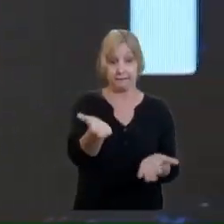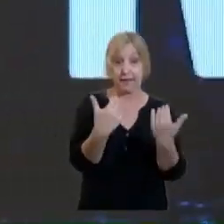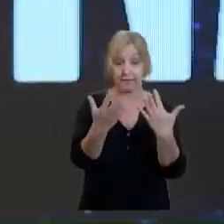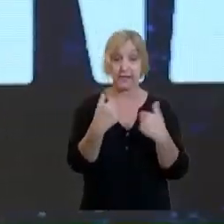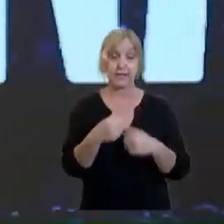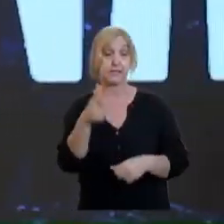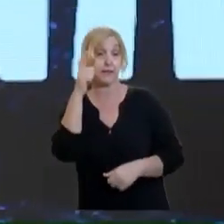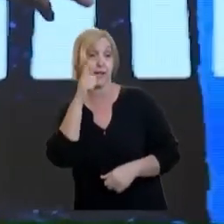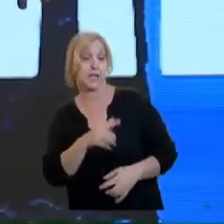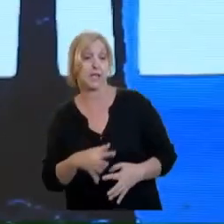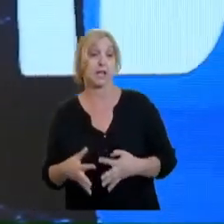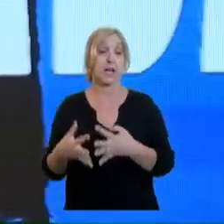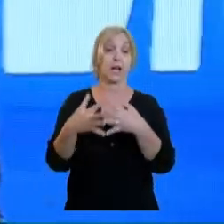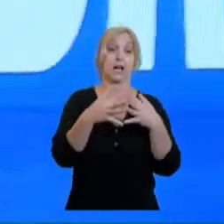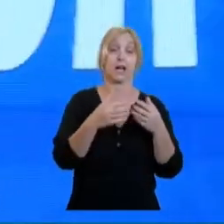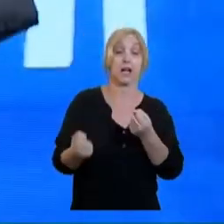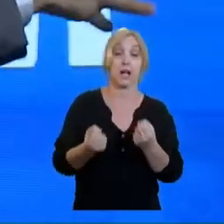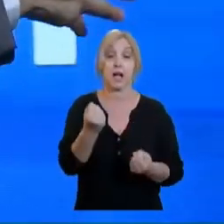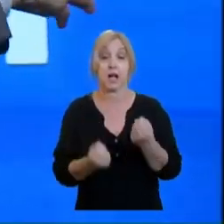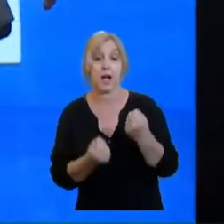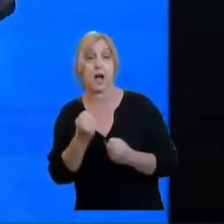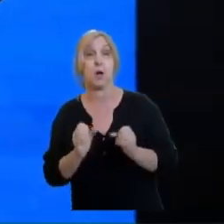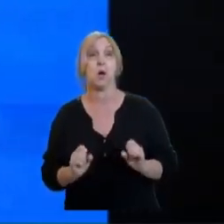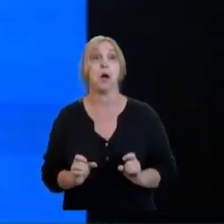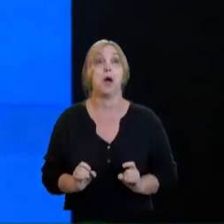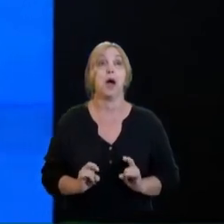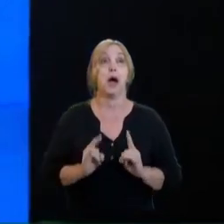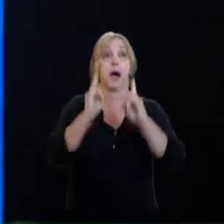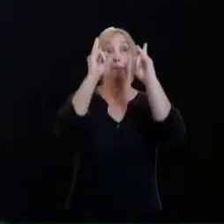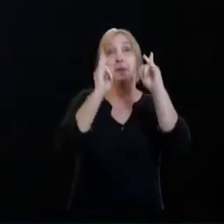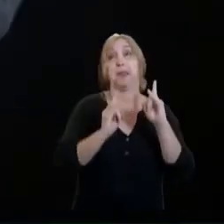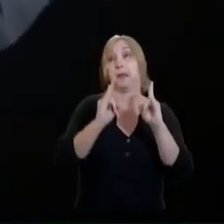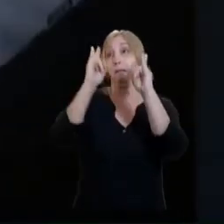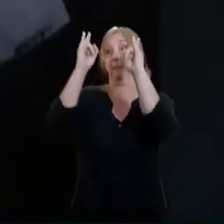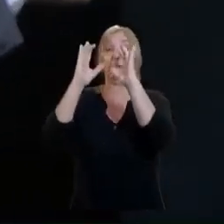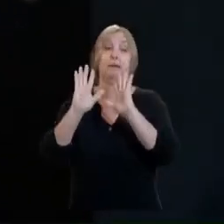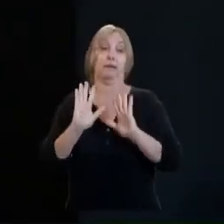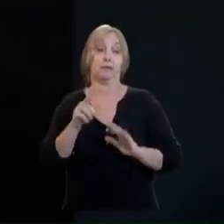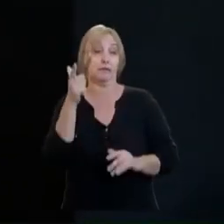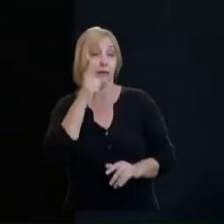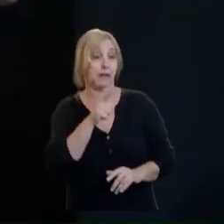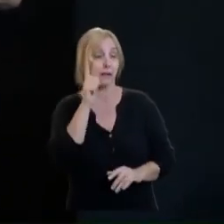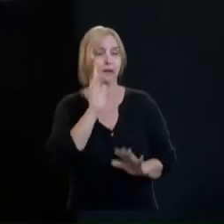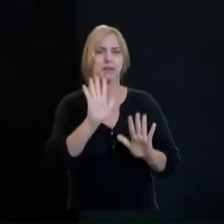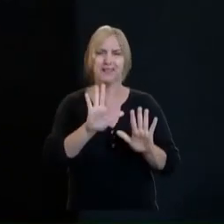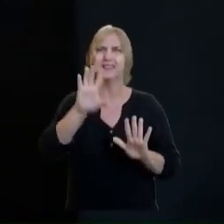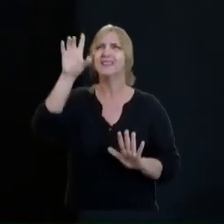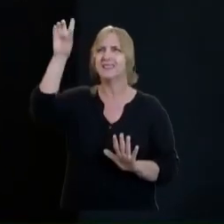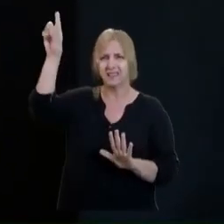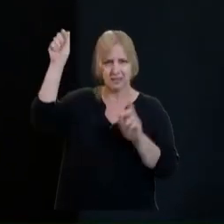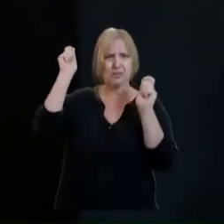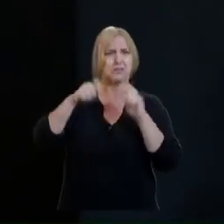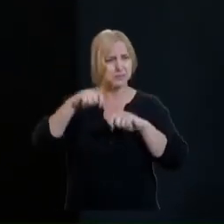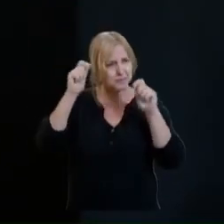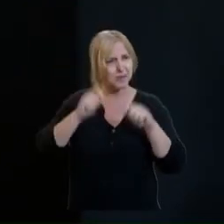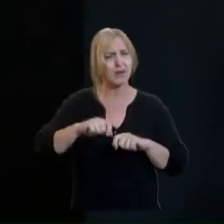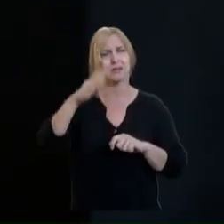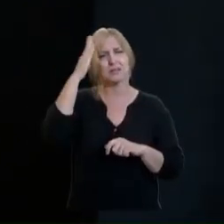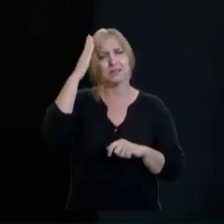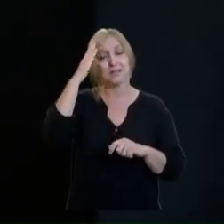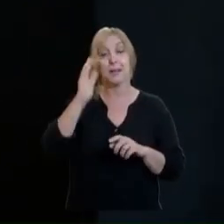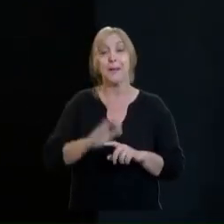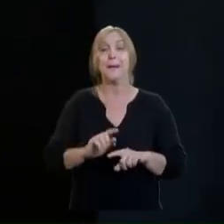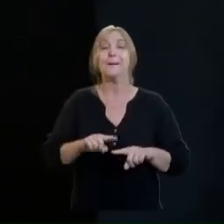5 apartamentos, 8 automóveis, isso e aquilo. Deus pode fazer o que Ele quiser, Deus é Deus. Mas você